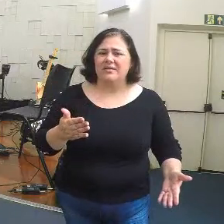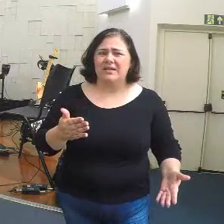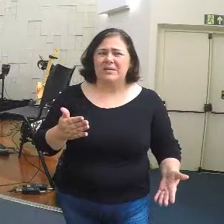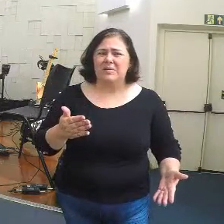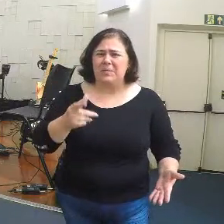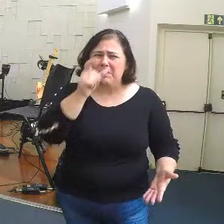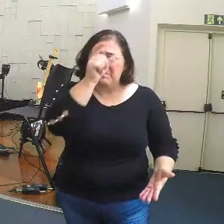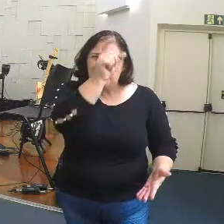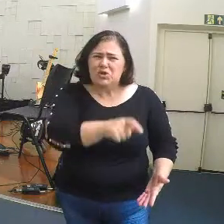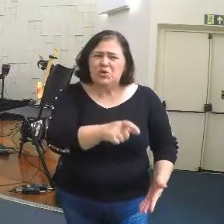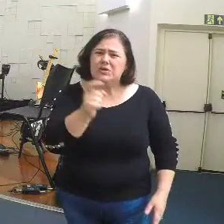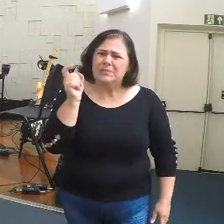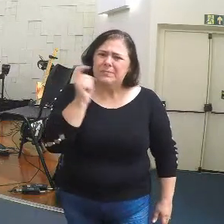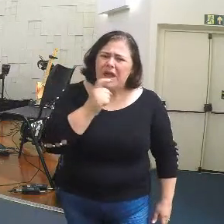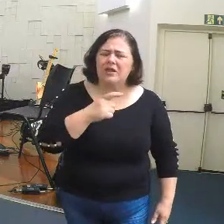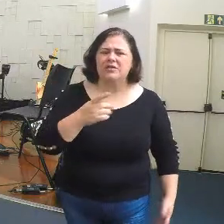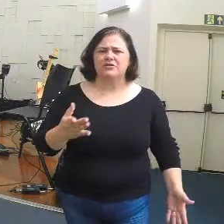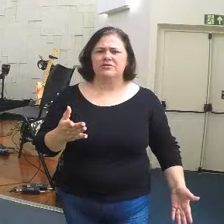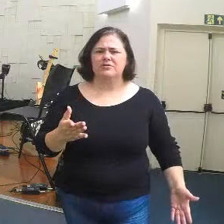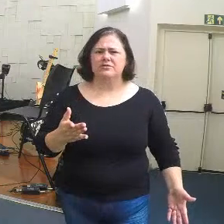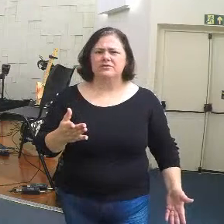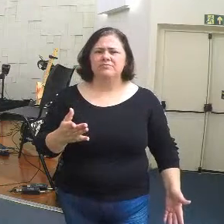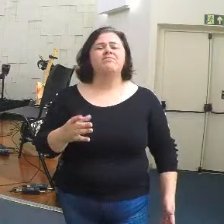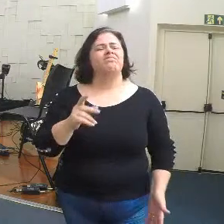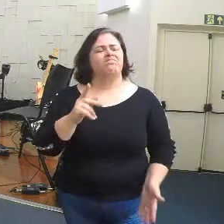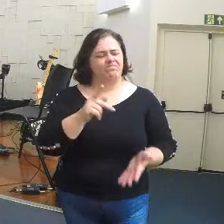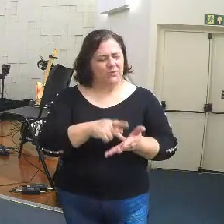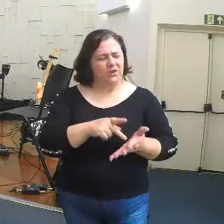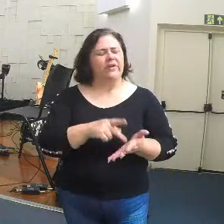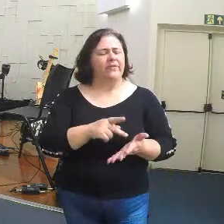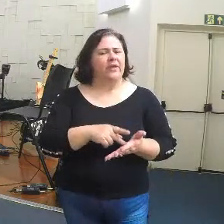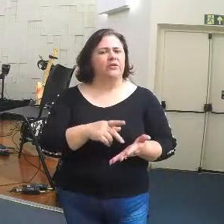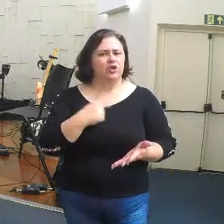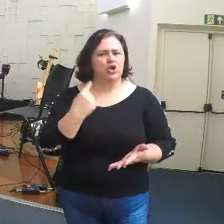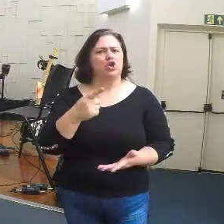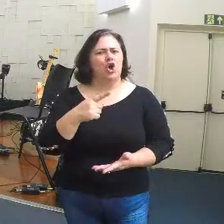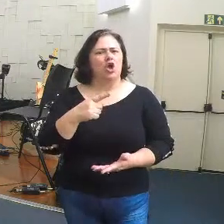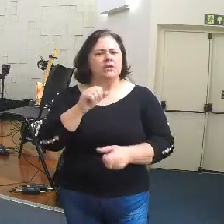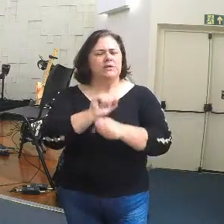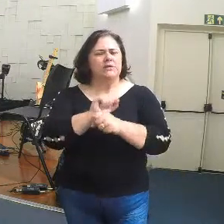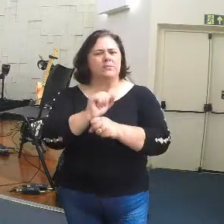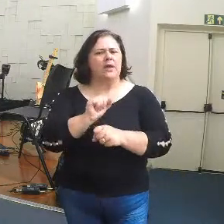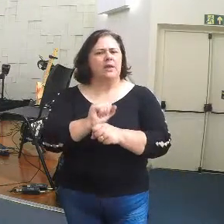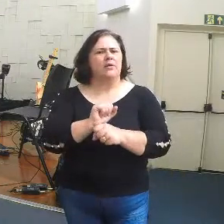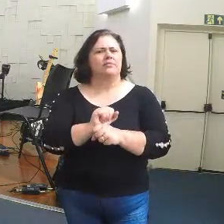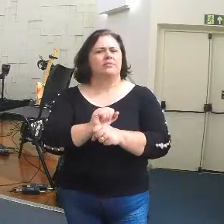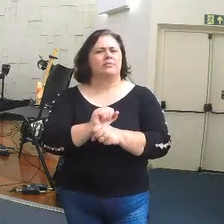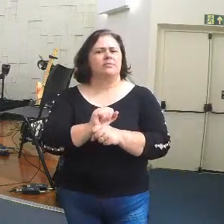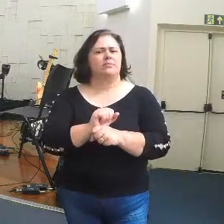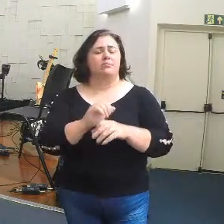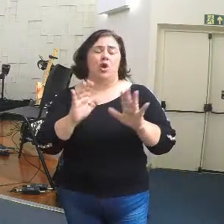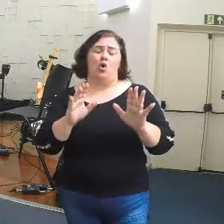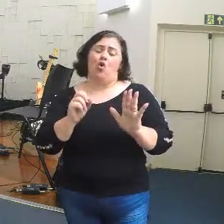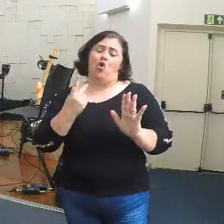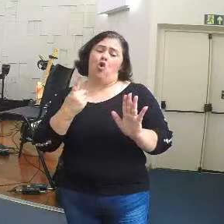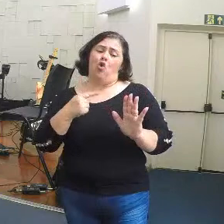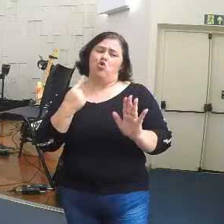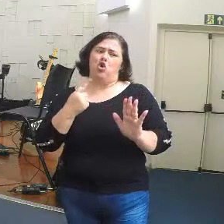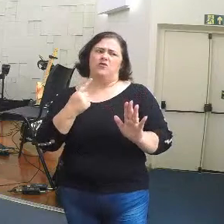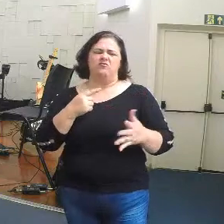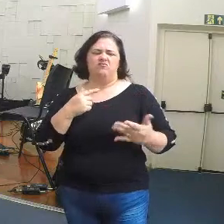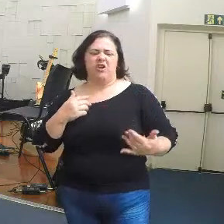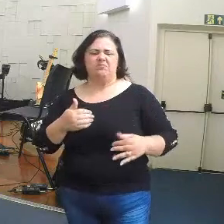ela puxou o seu tapete. Então, nós já podemos esperar isso. Então, o que é que a gente faz? Ou a gente vai viver de forma